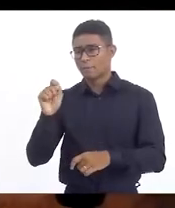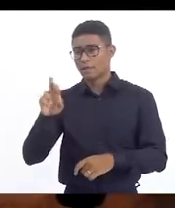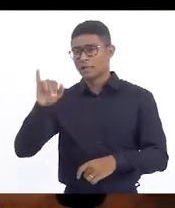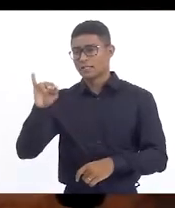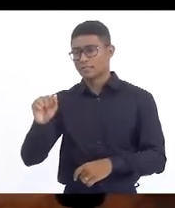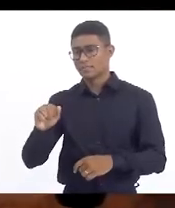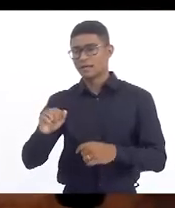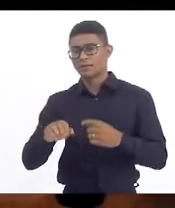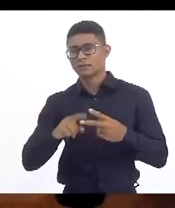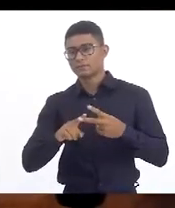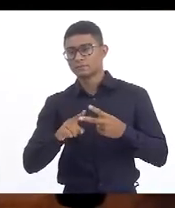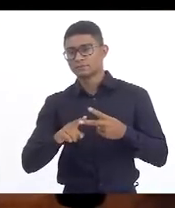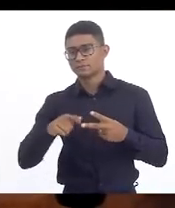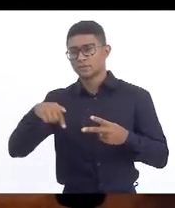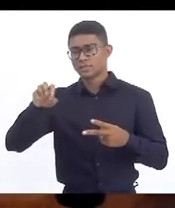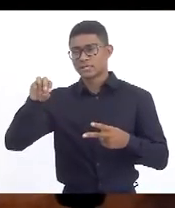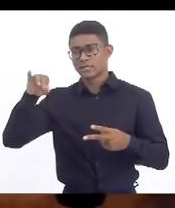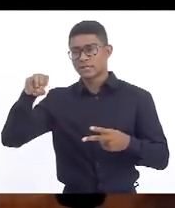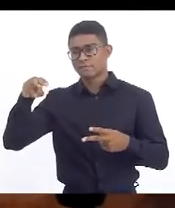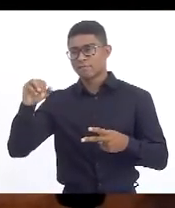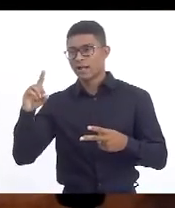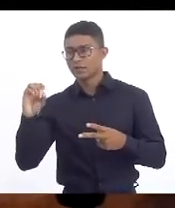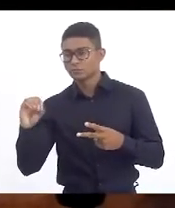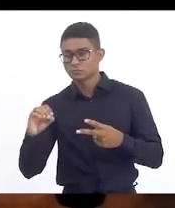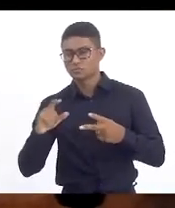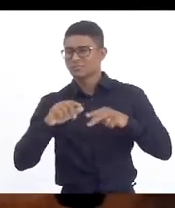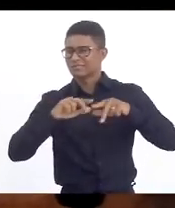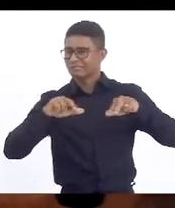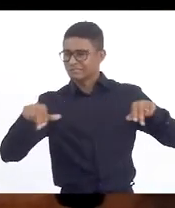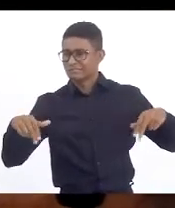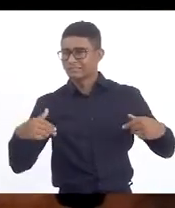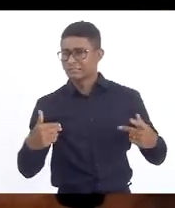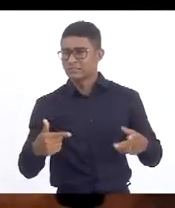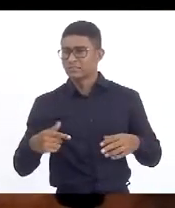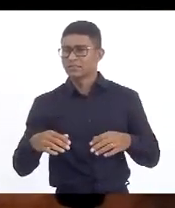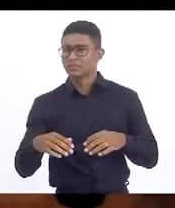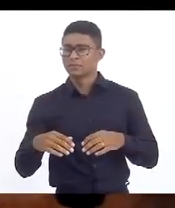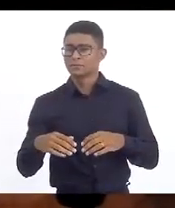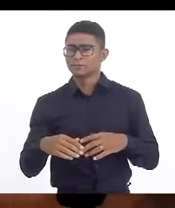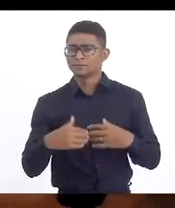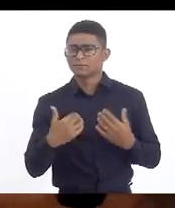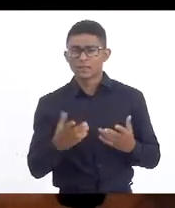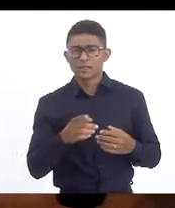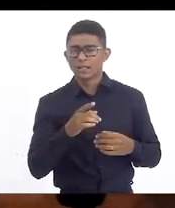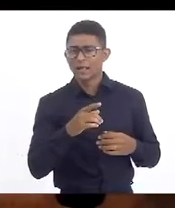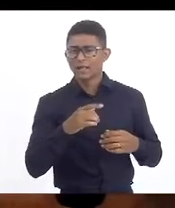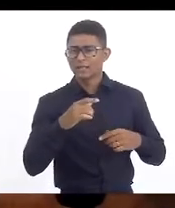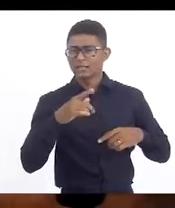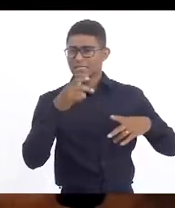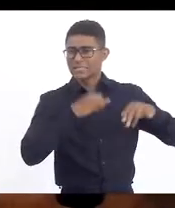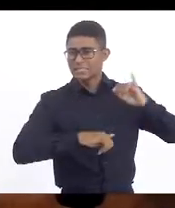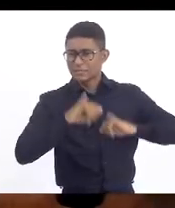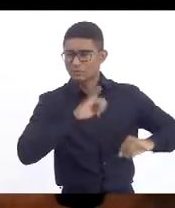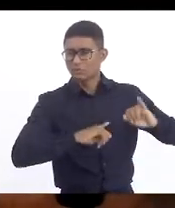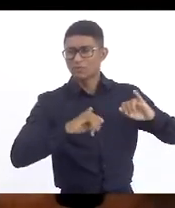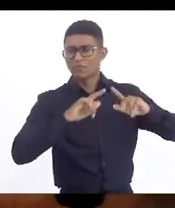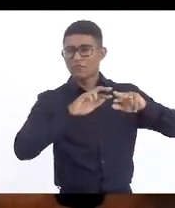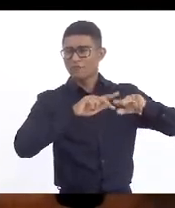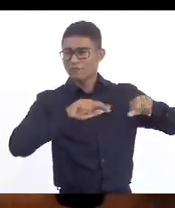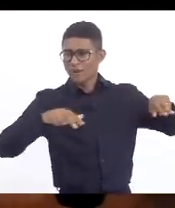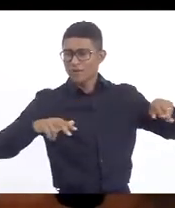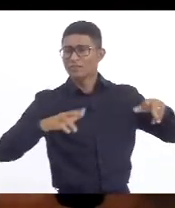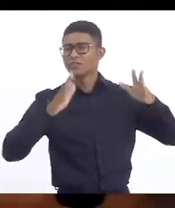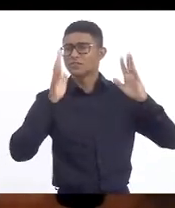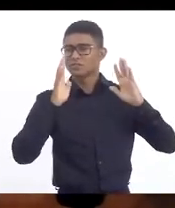Nova Iguaçu e por aí vai. E aí fornece para a população água de reuso. Cheia de produtos químicos, vários processos já